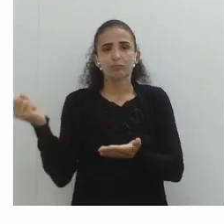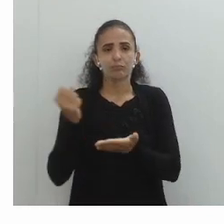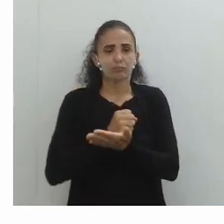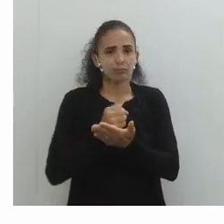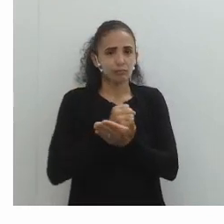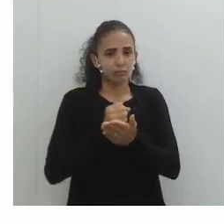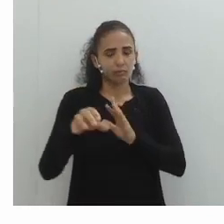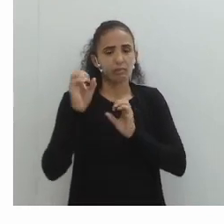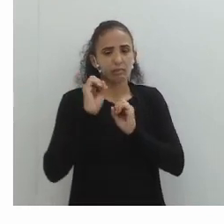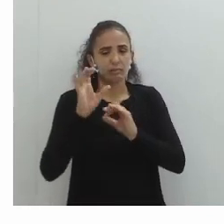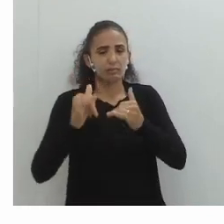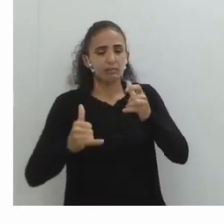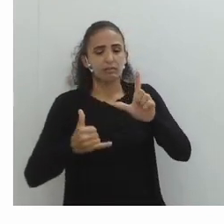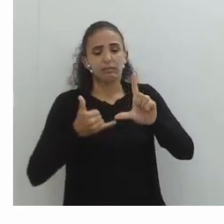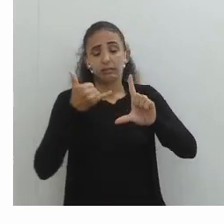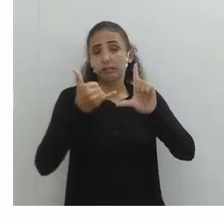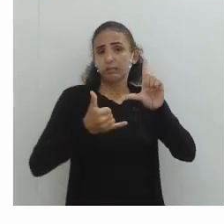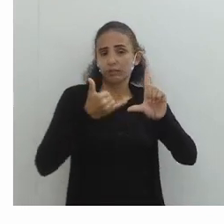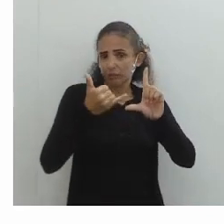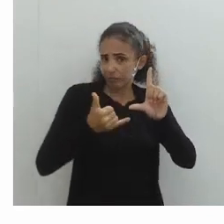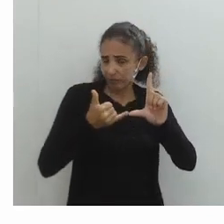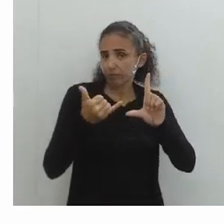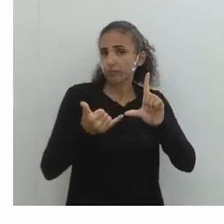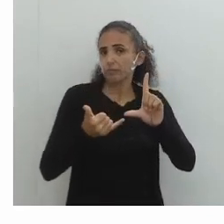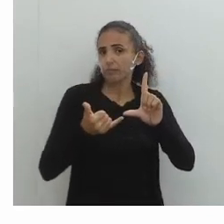além da parte lúdica, lembrando que o jogo ele está associado à